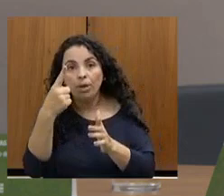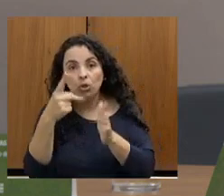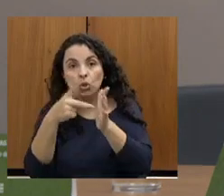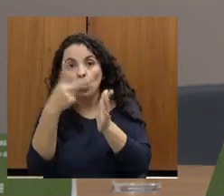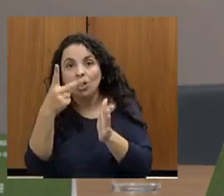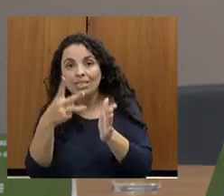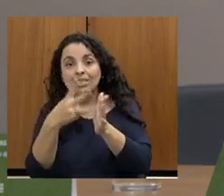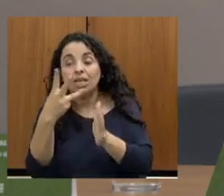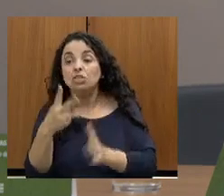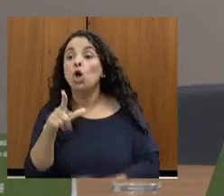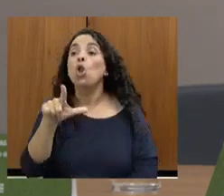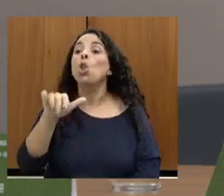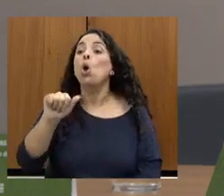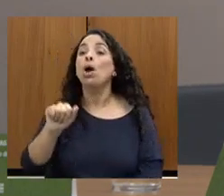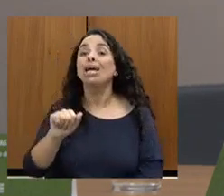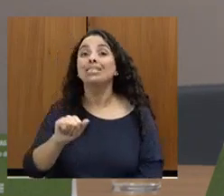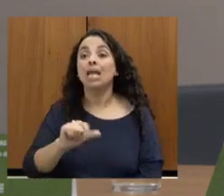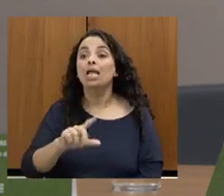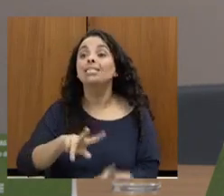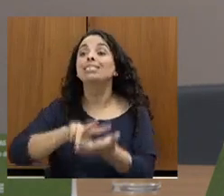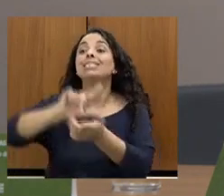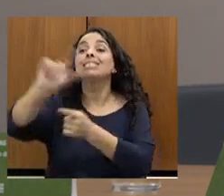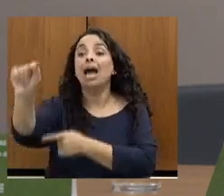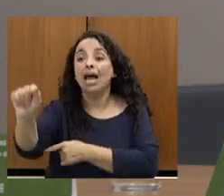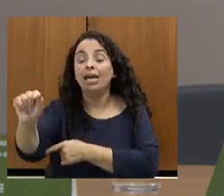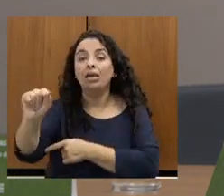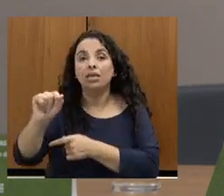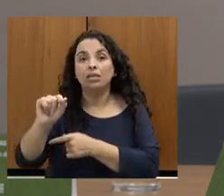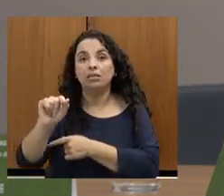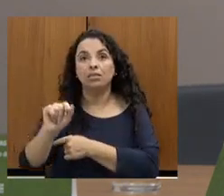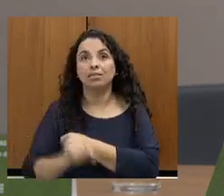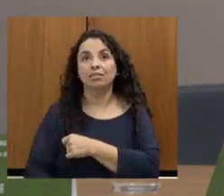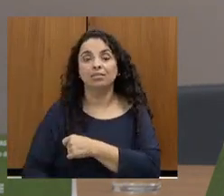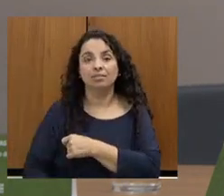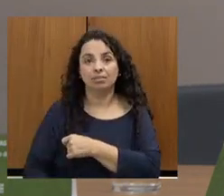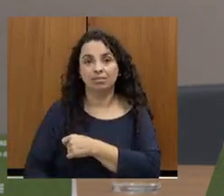E aí ela manda o Lucas e o Davi, cada um, para a sua carteira.